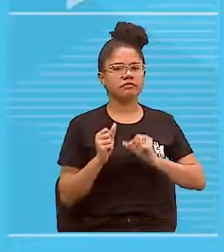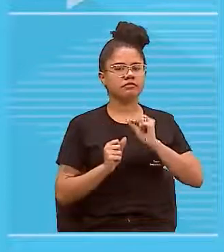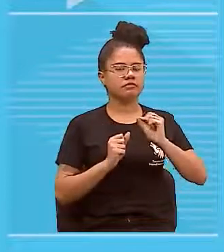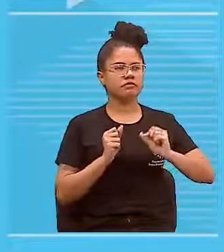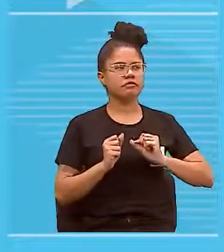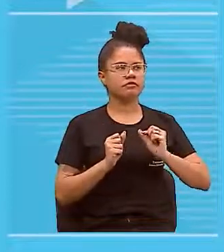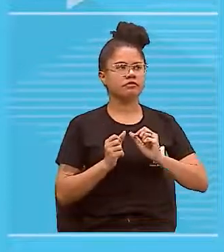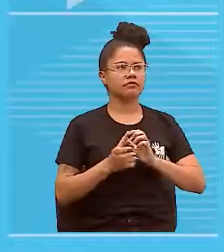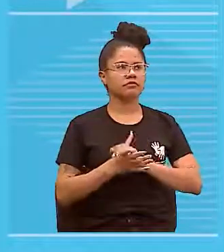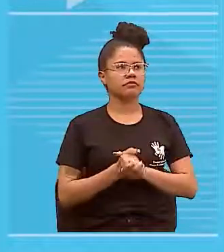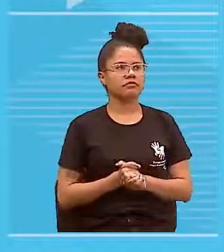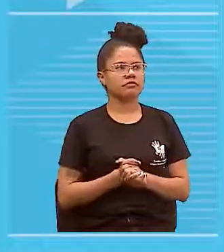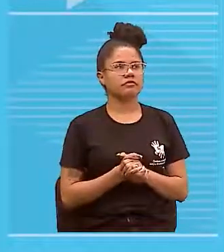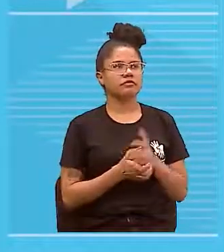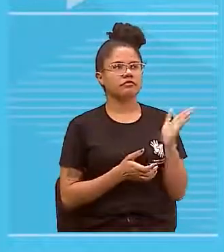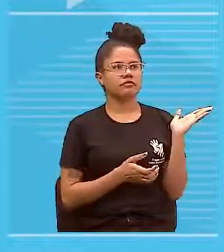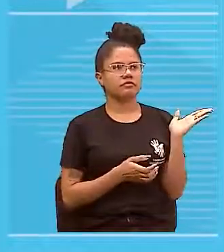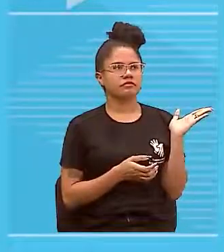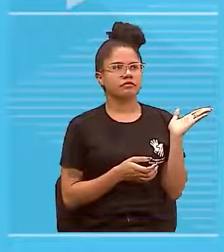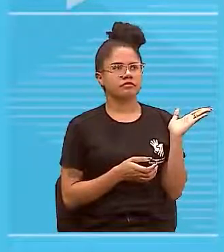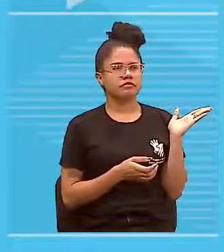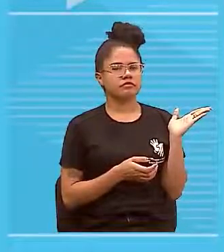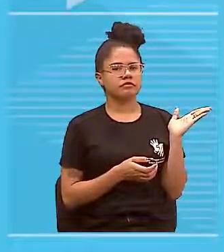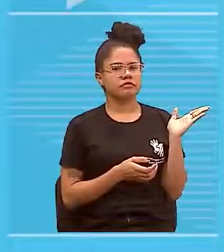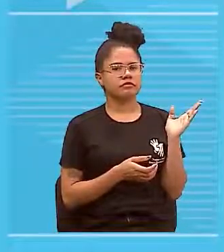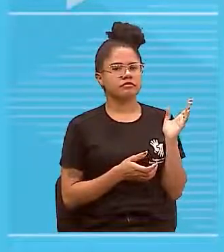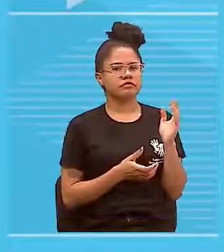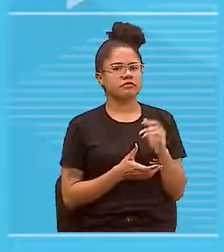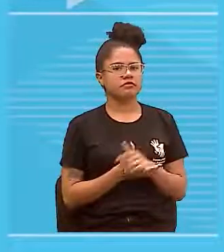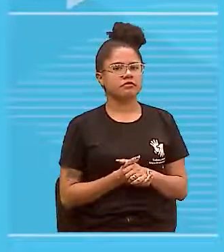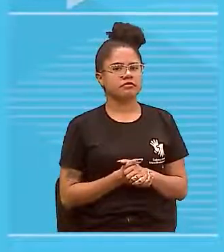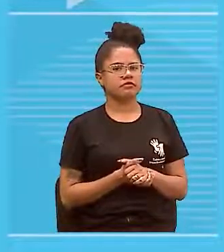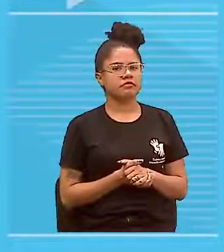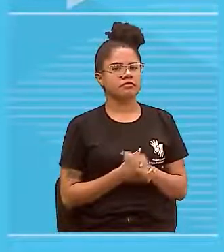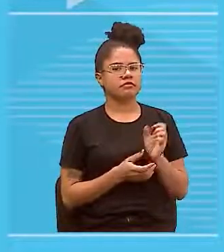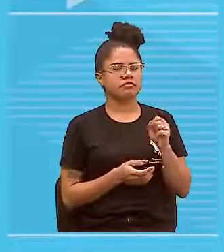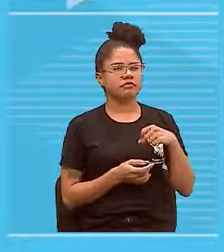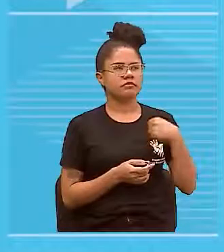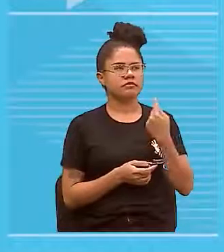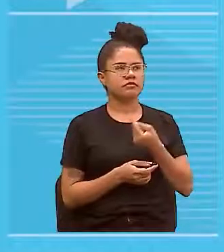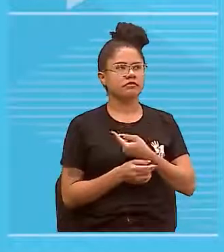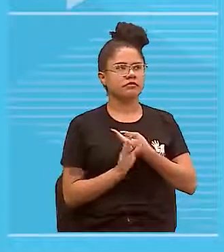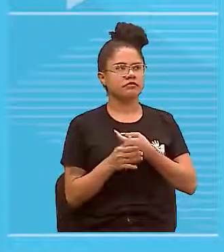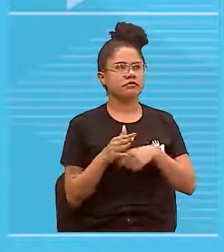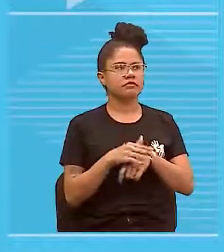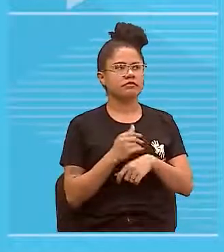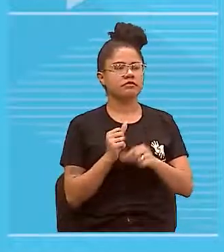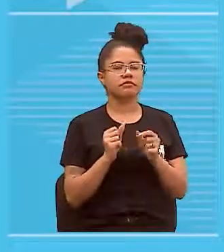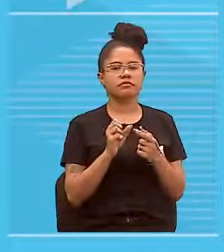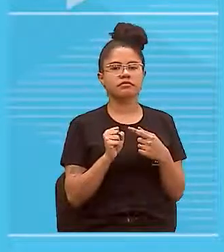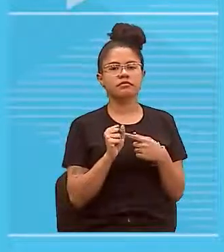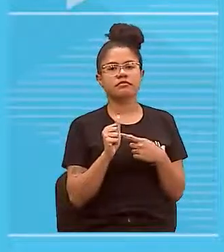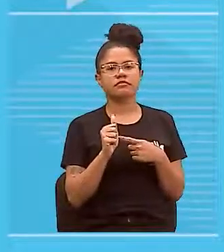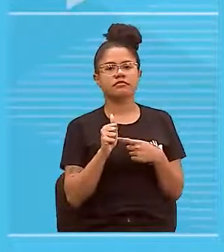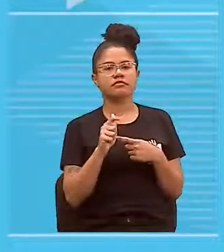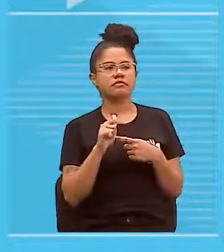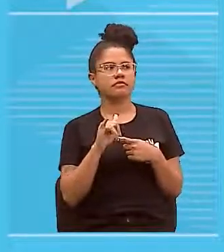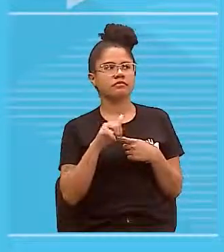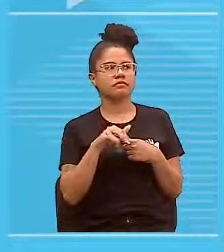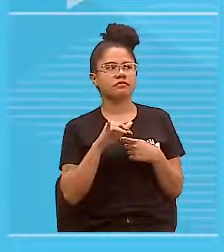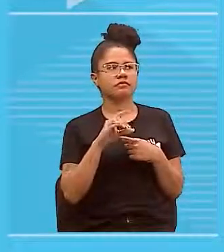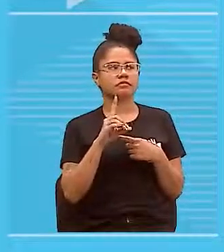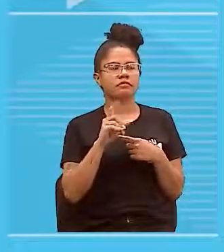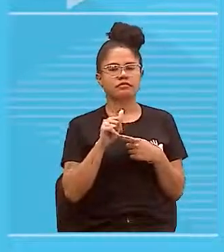de sais nesse ambiente aquático também é um fator abiótico, que a gente vai chamar de salinidade.